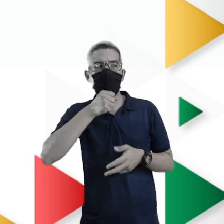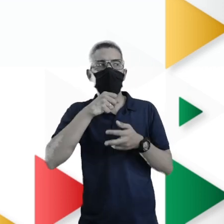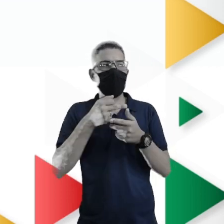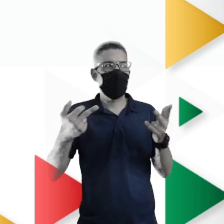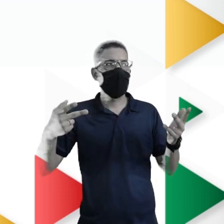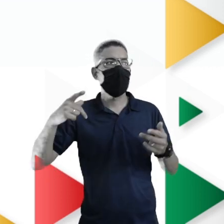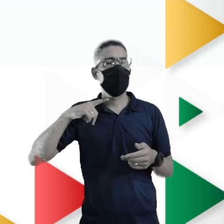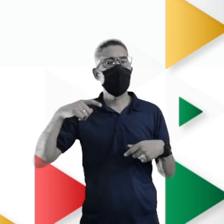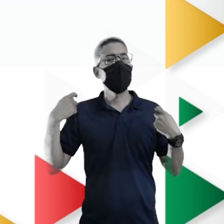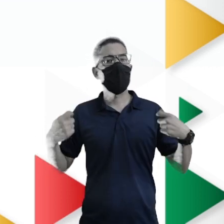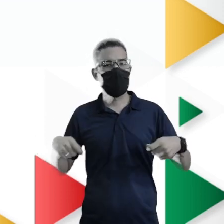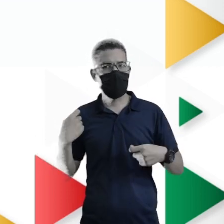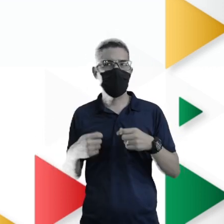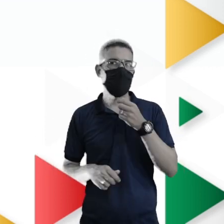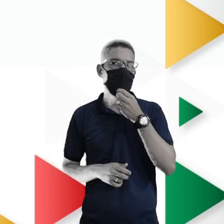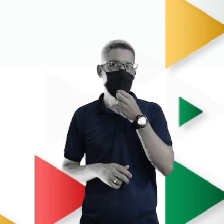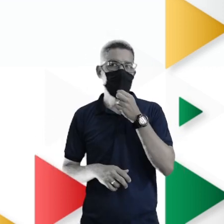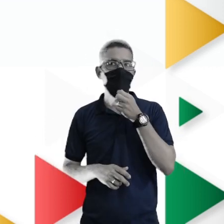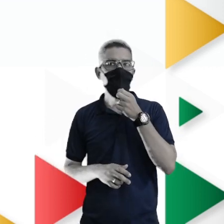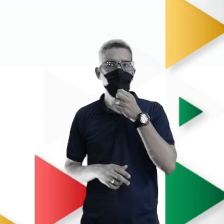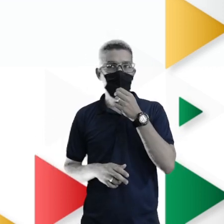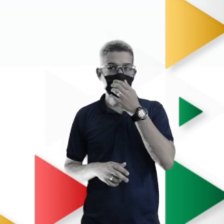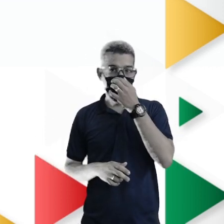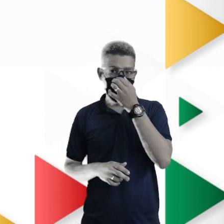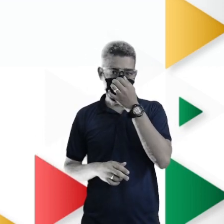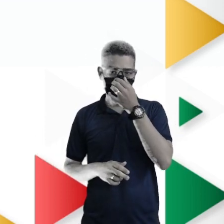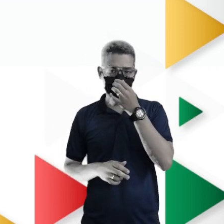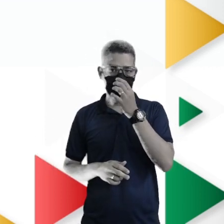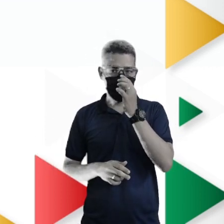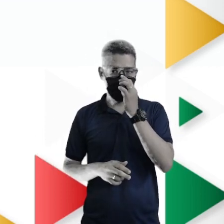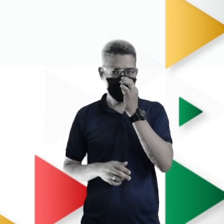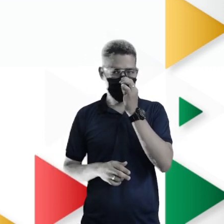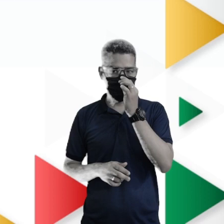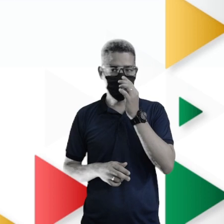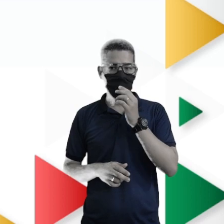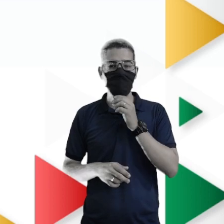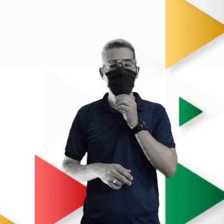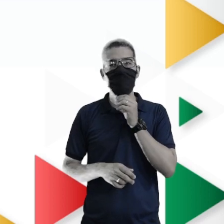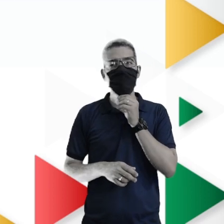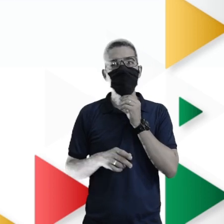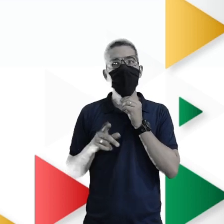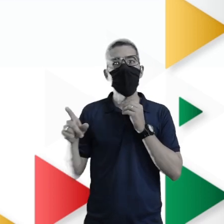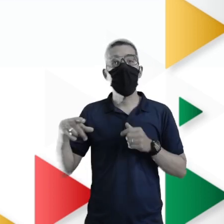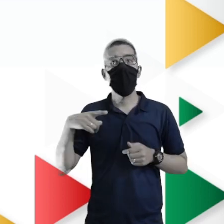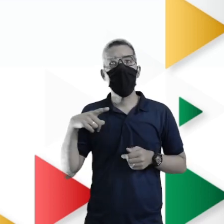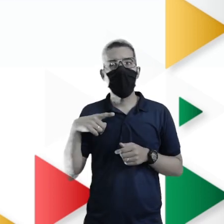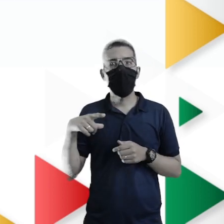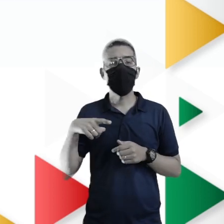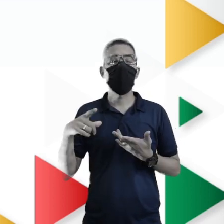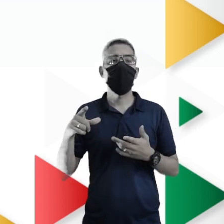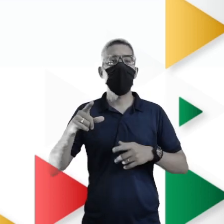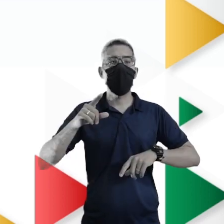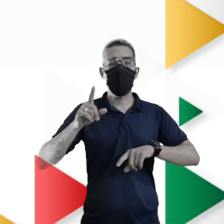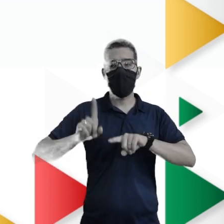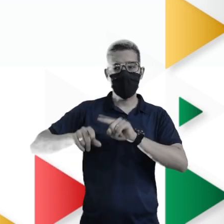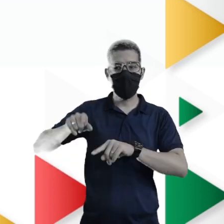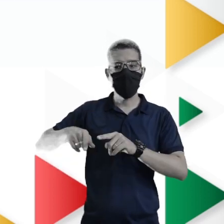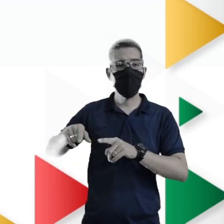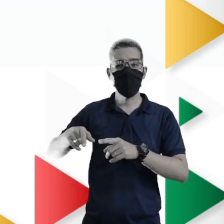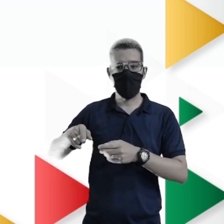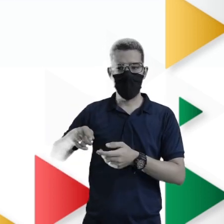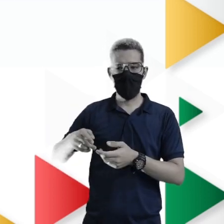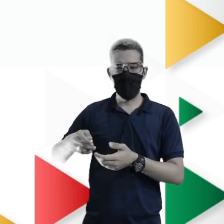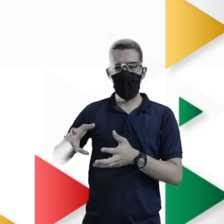enfim. Todas as pessoas que precisam desse material aí, né, material físico, já